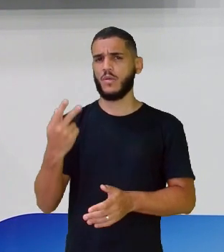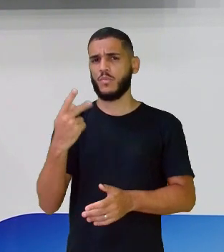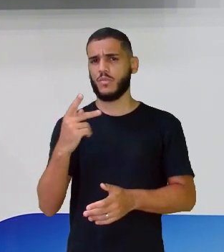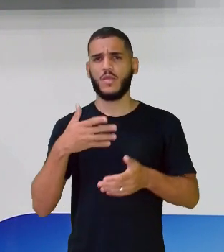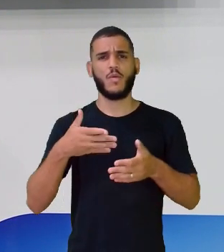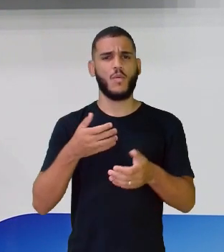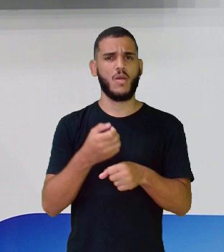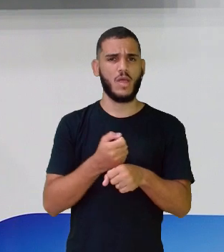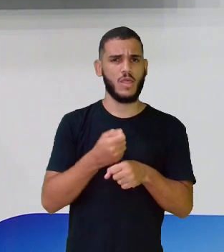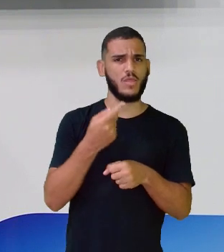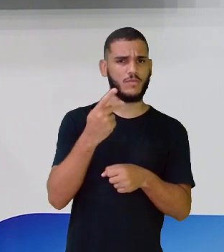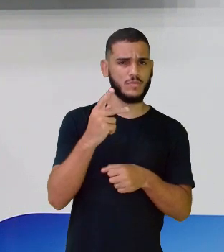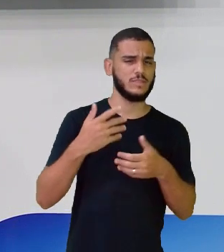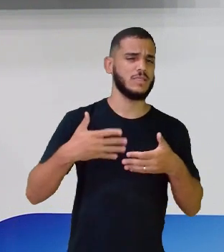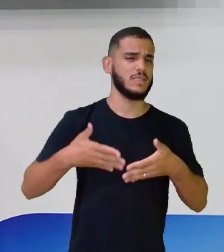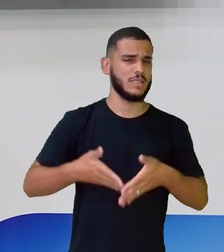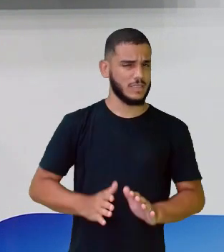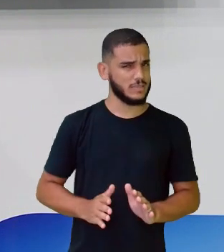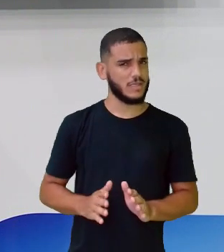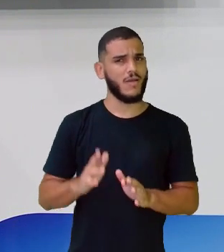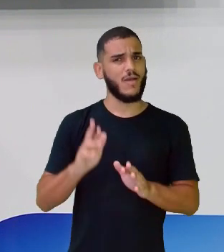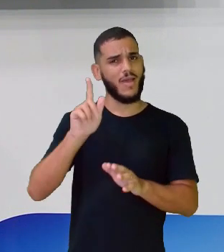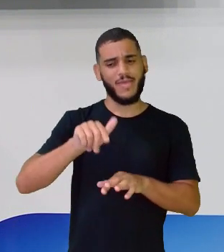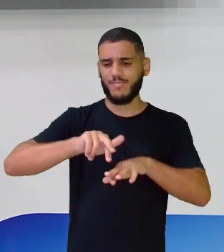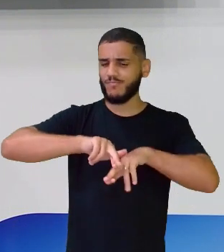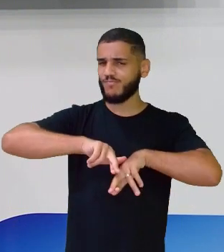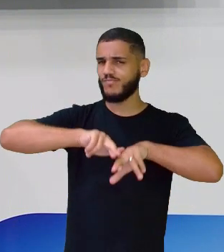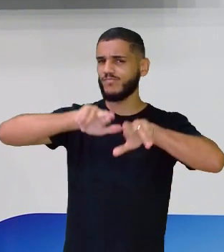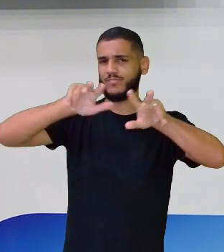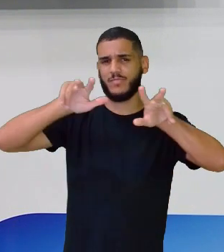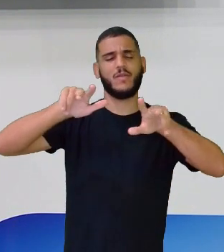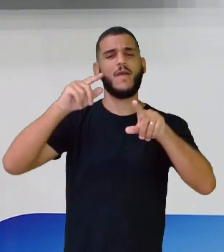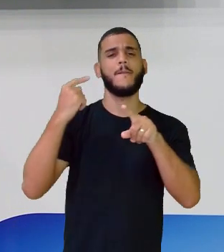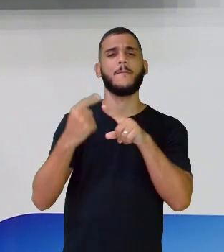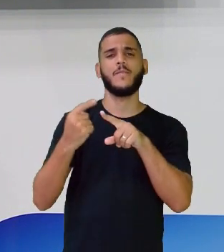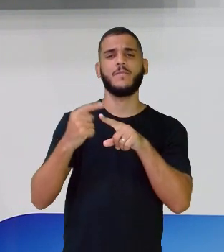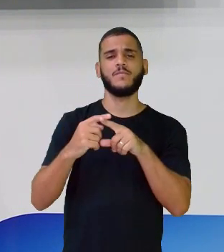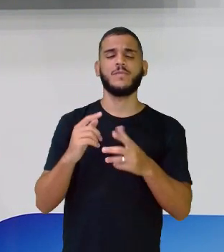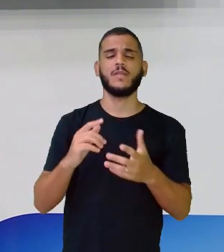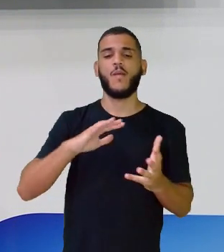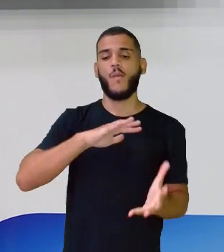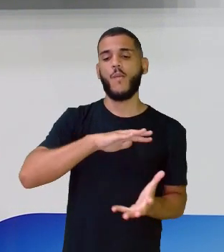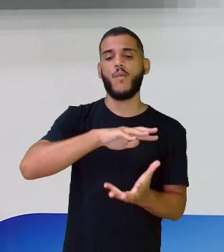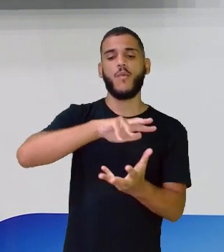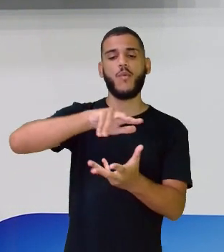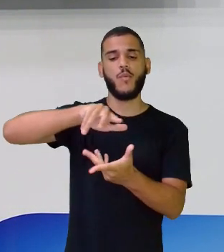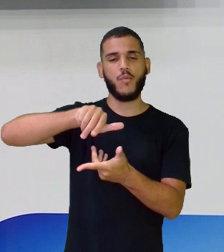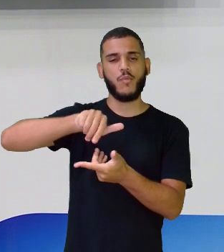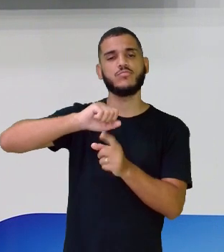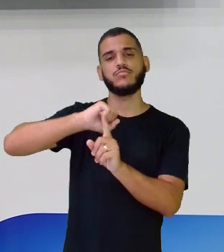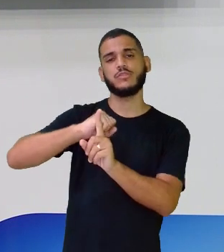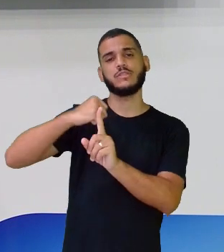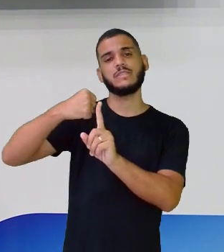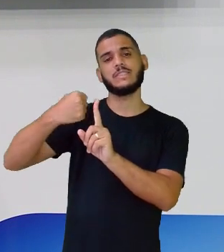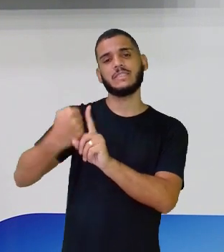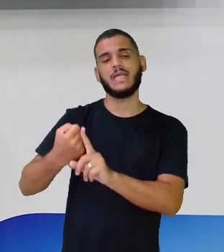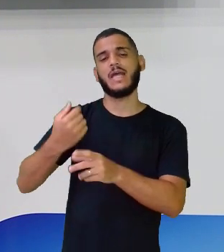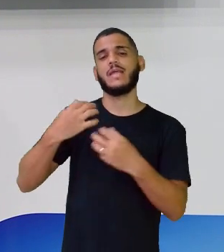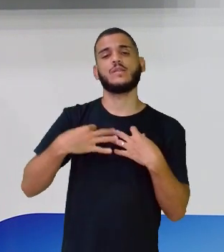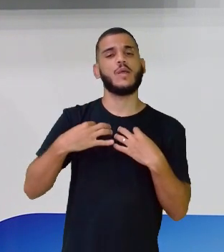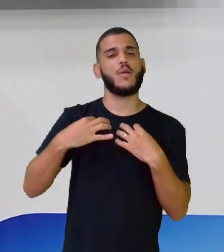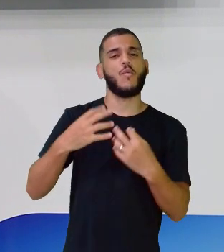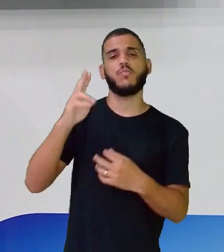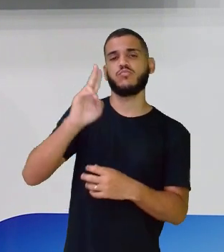diferença já é grande, porque o mundo em que eu nasci, a sociedade que eu nasci, a maneira de se